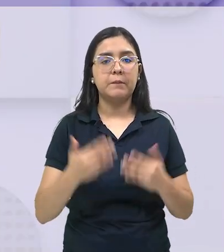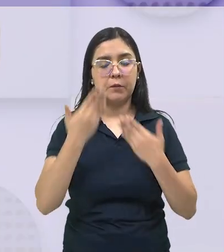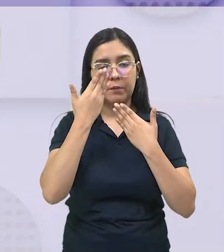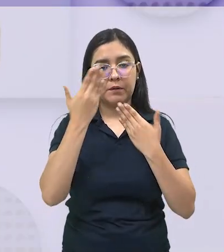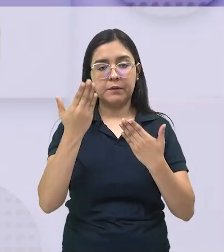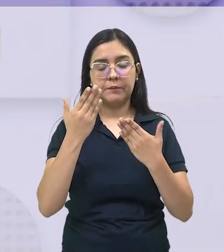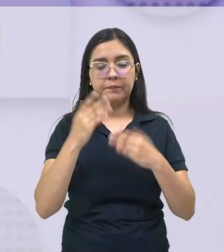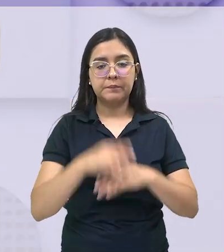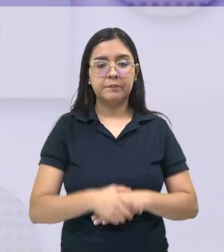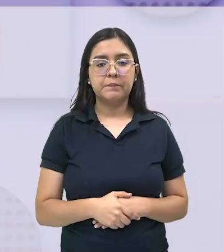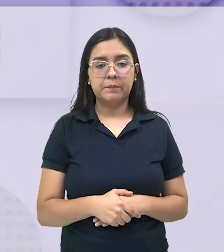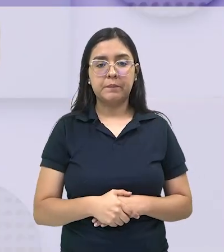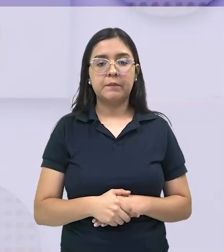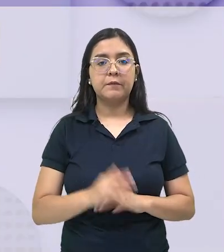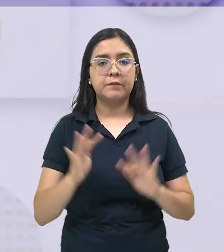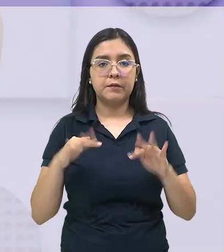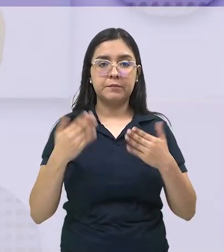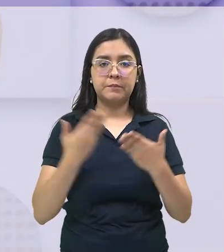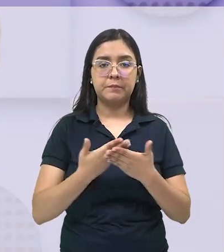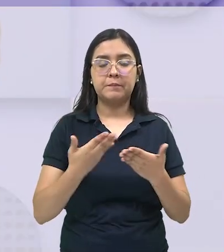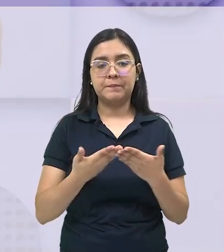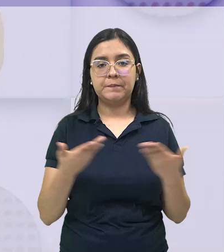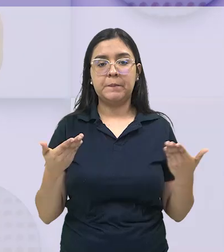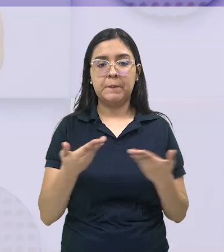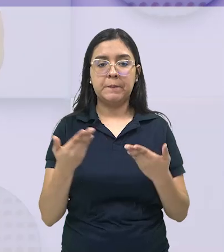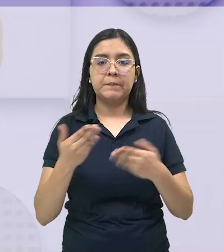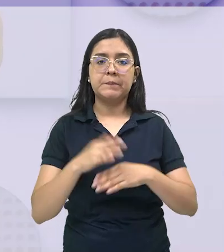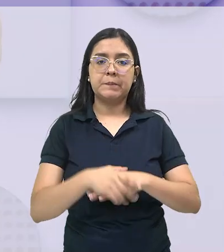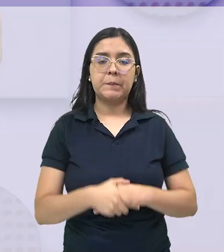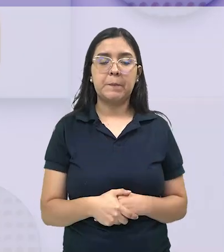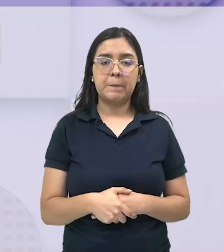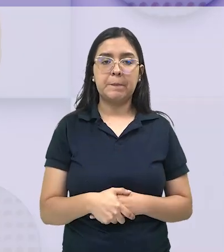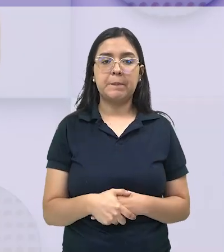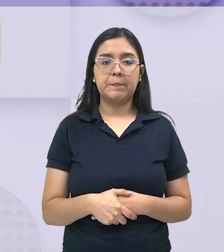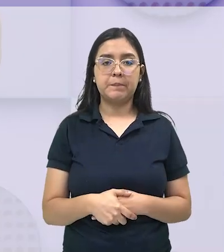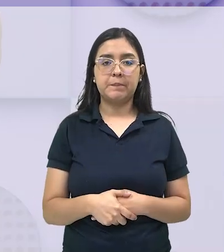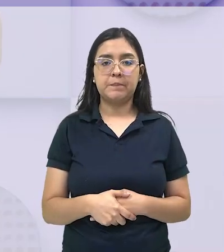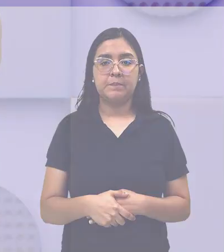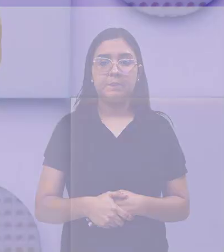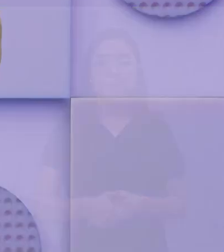Então, muito obrigado por chegarmos até aqui e vamos que vamos juntos construir educação.